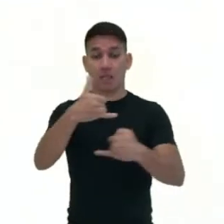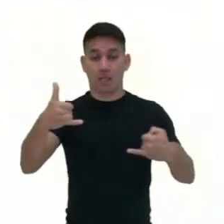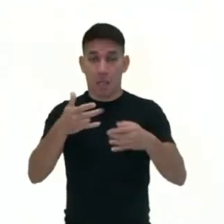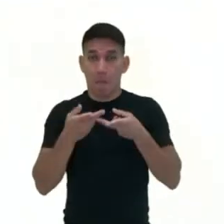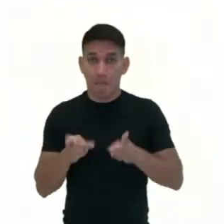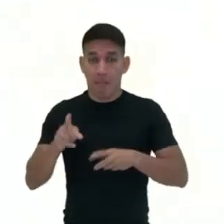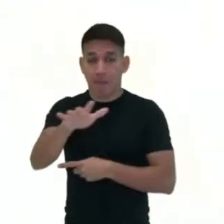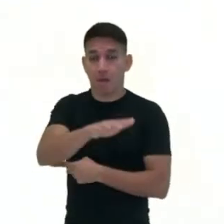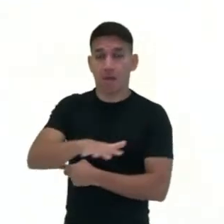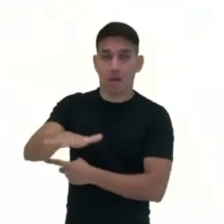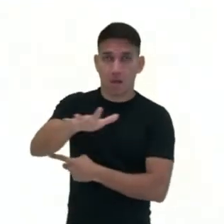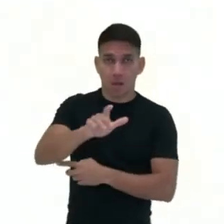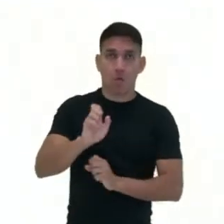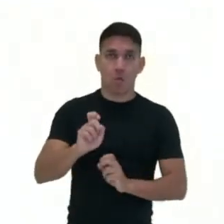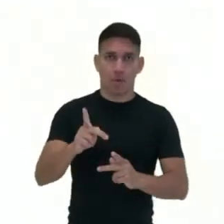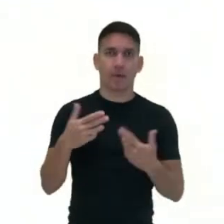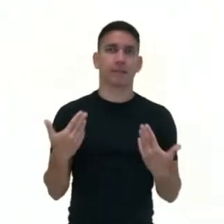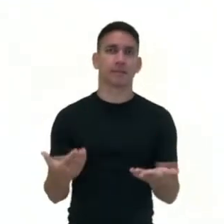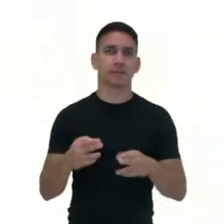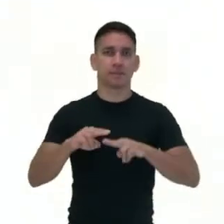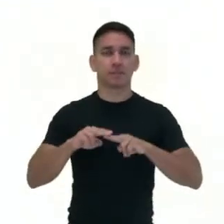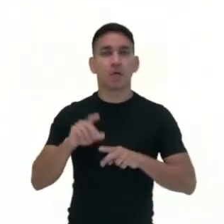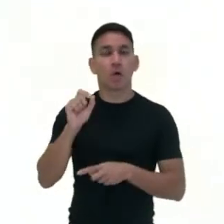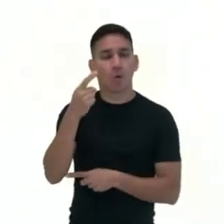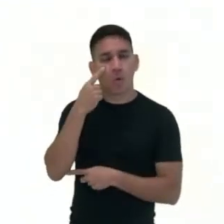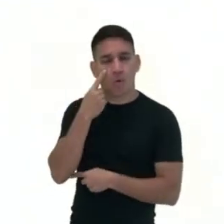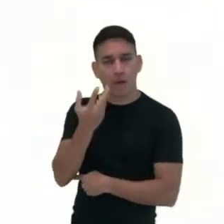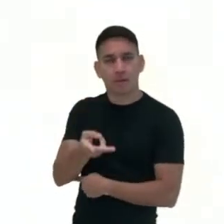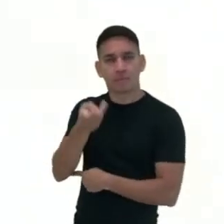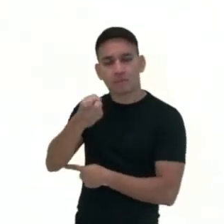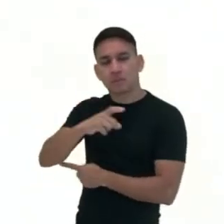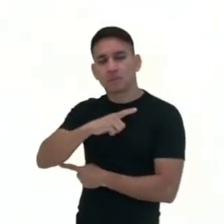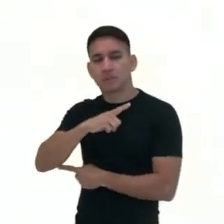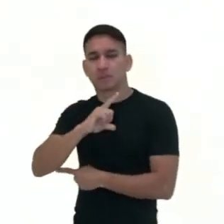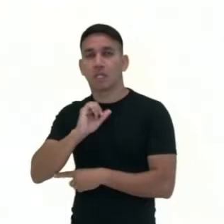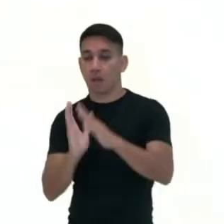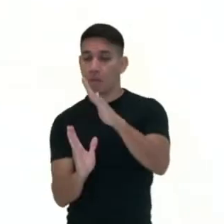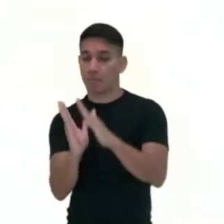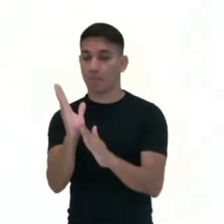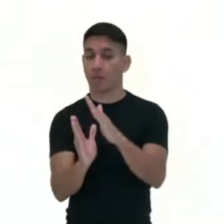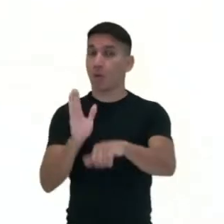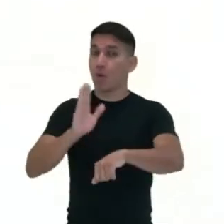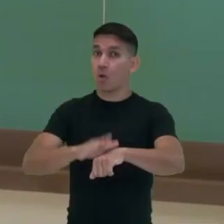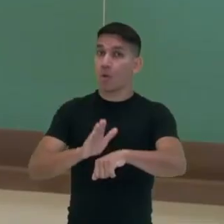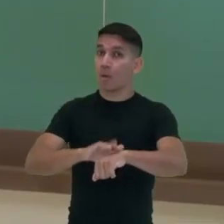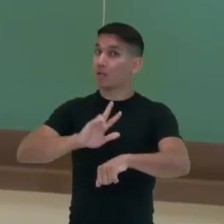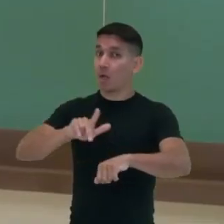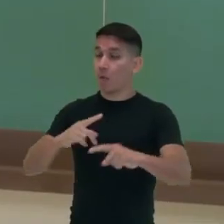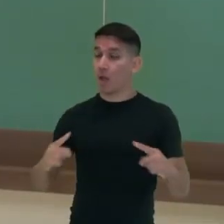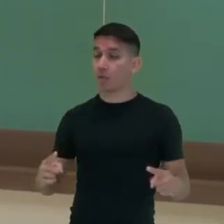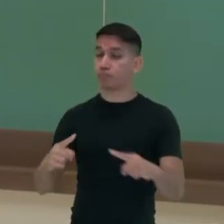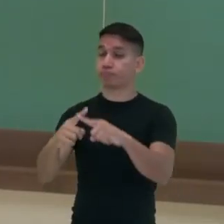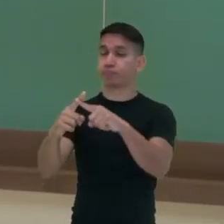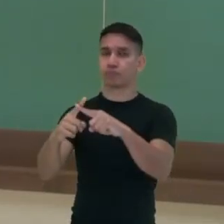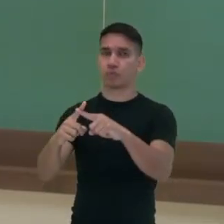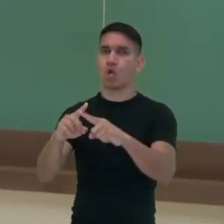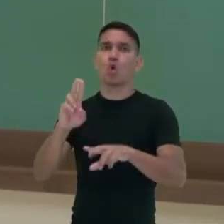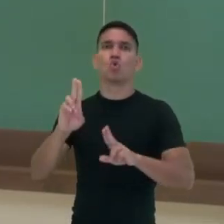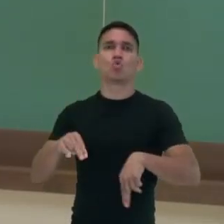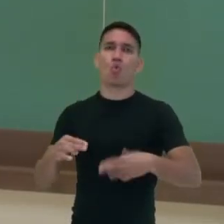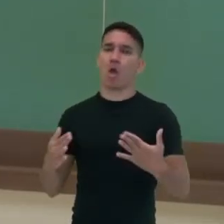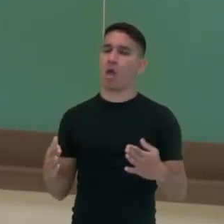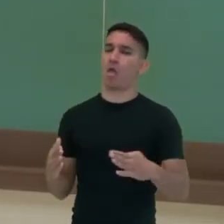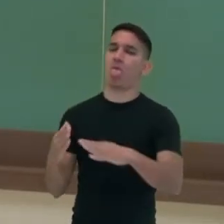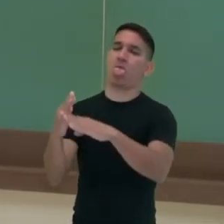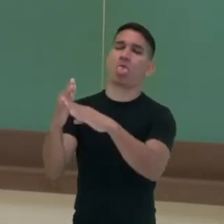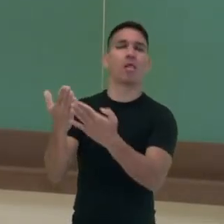mesmo plano, tá bom? Então, elas são paralelas quando elas não possuem pontos em comum, ou seja, nunca vão se